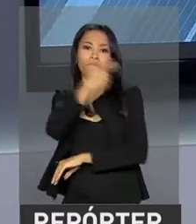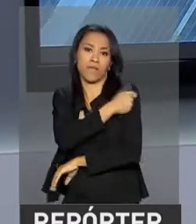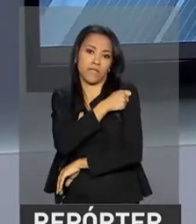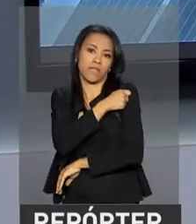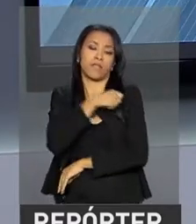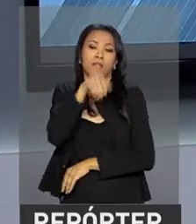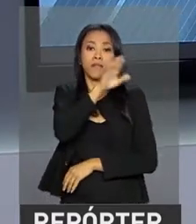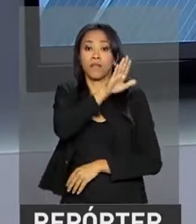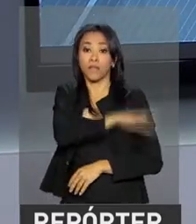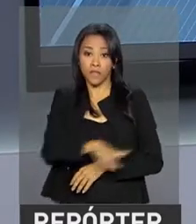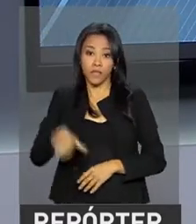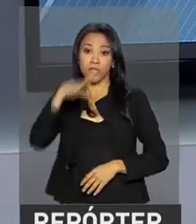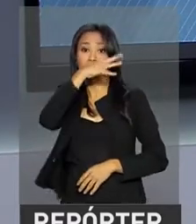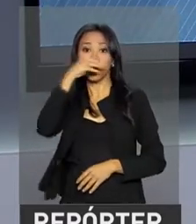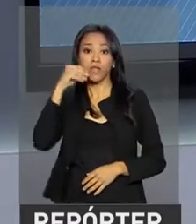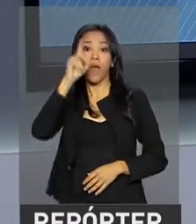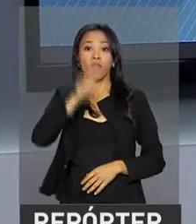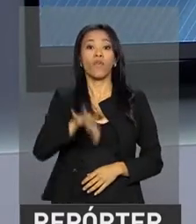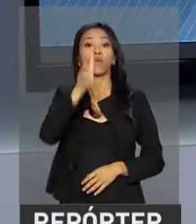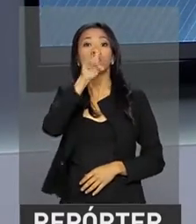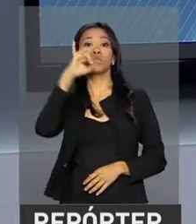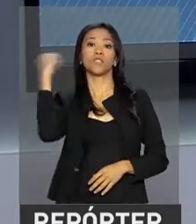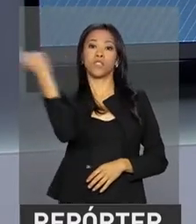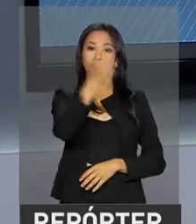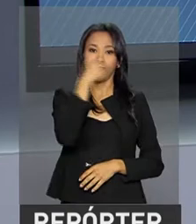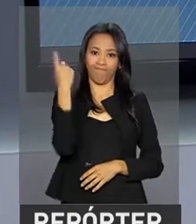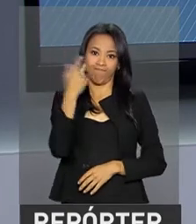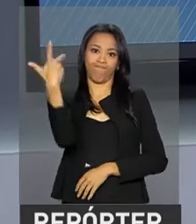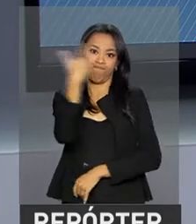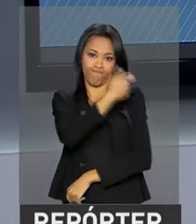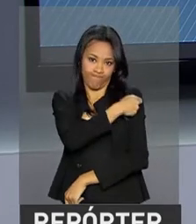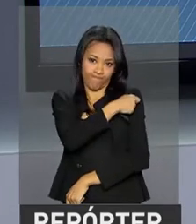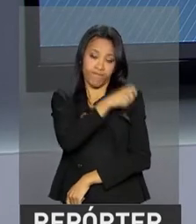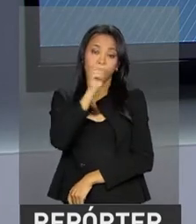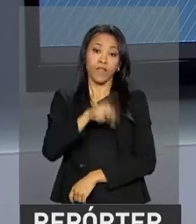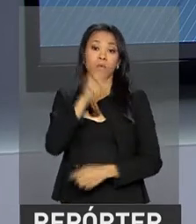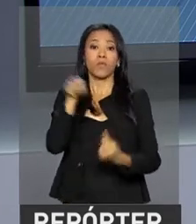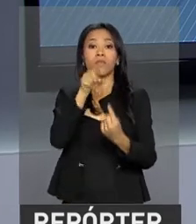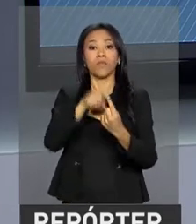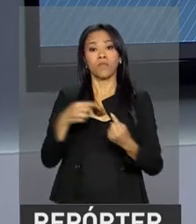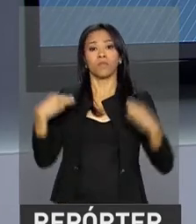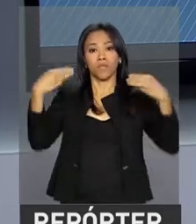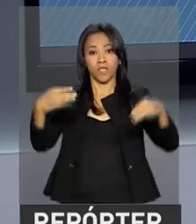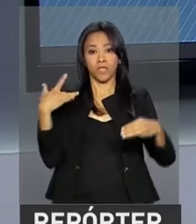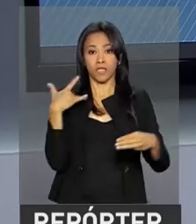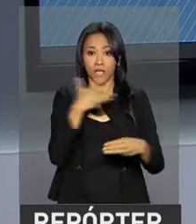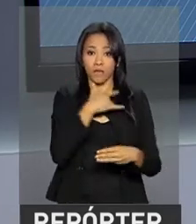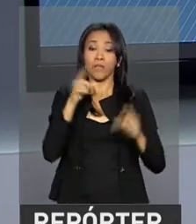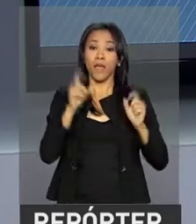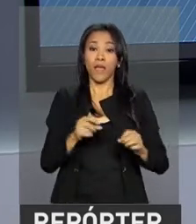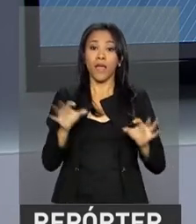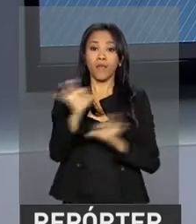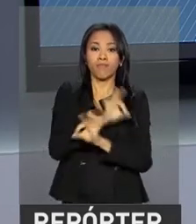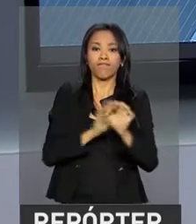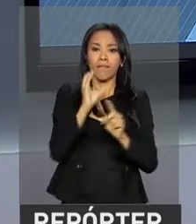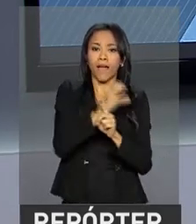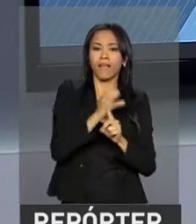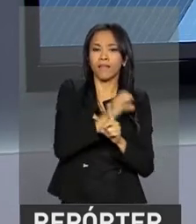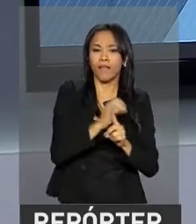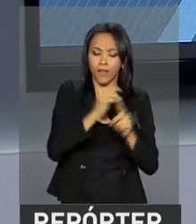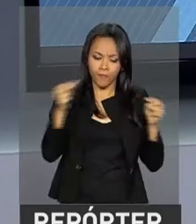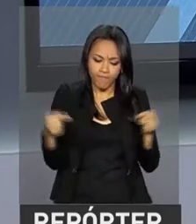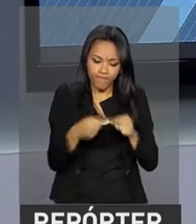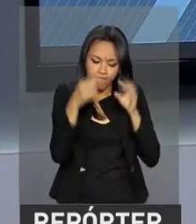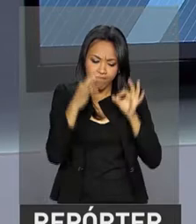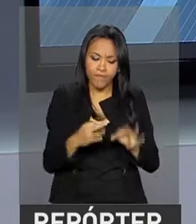adolescentes foi o dia d da vacinação a idéia do ministério da saúde é atualizar a caderneta a campanha segue até